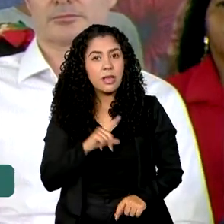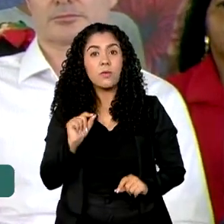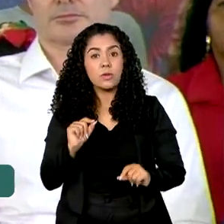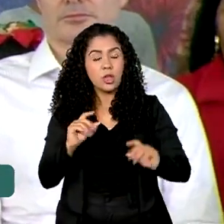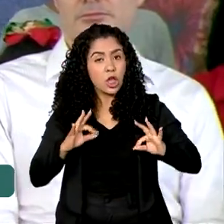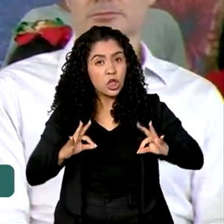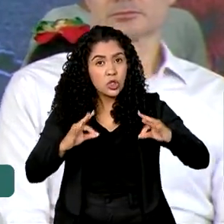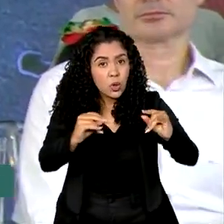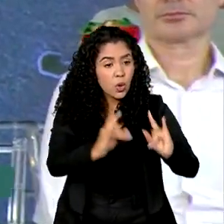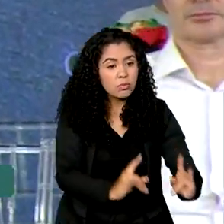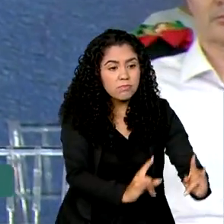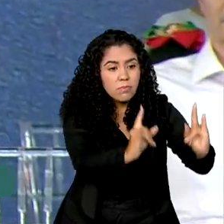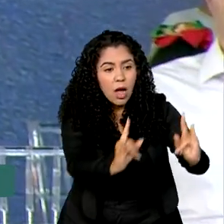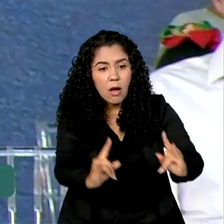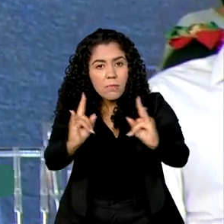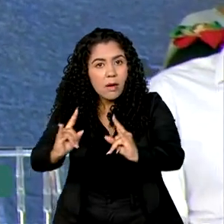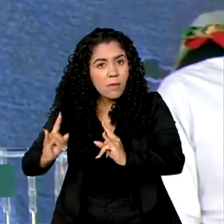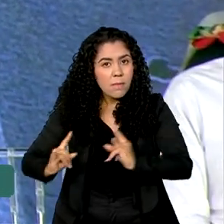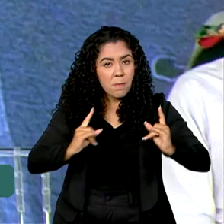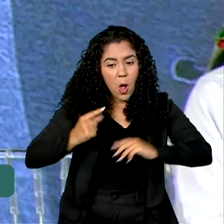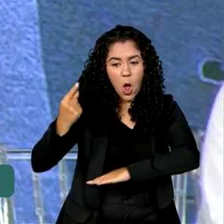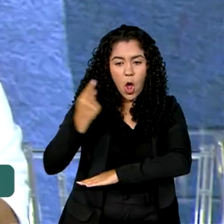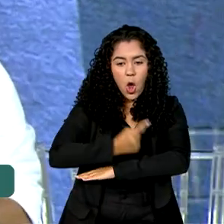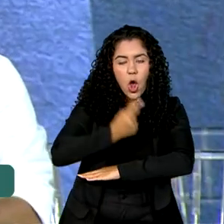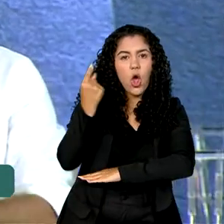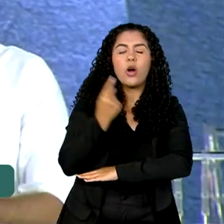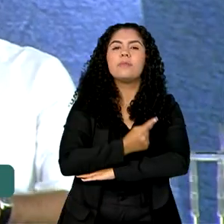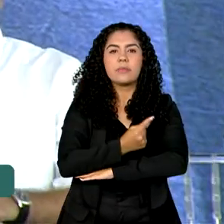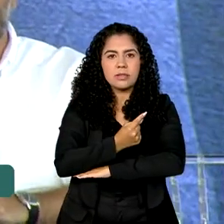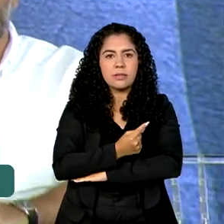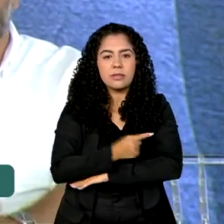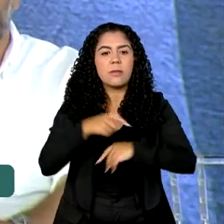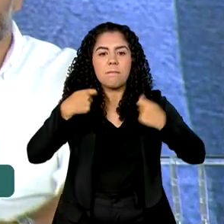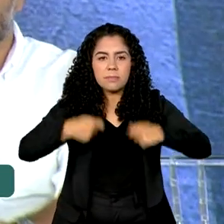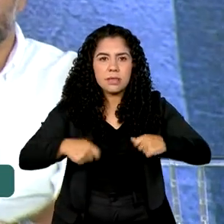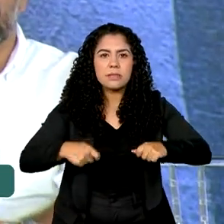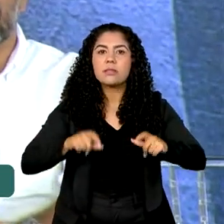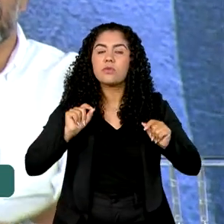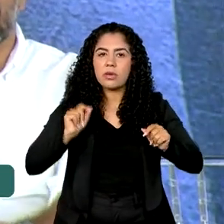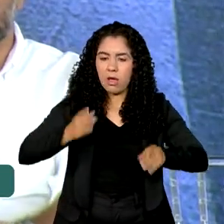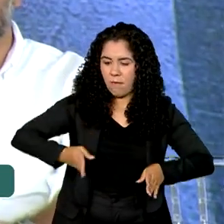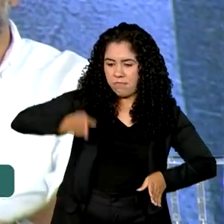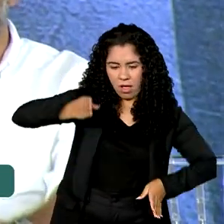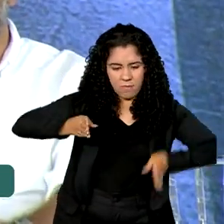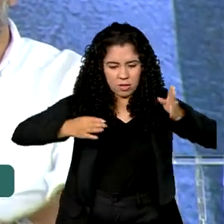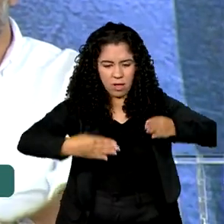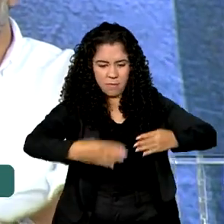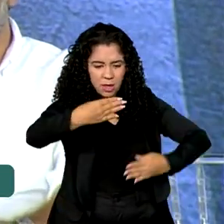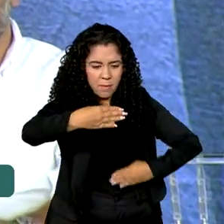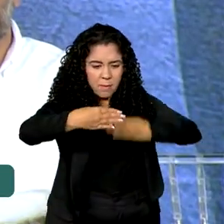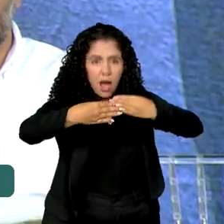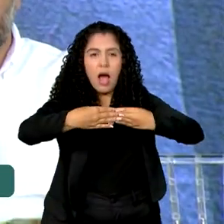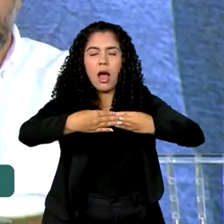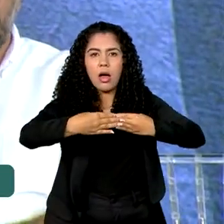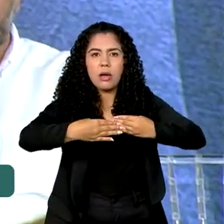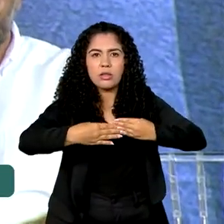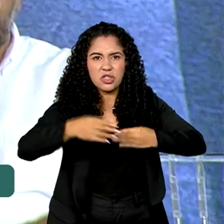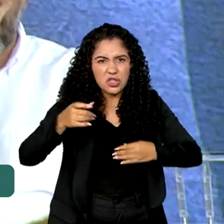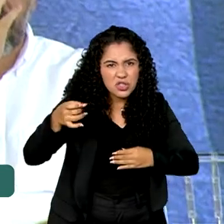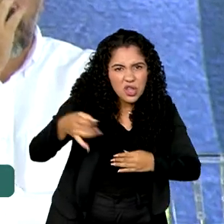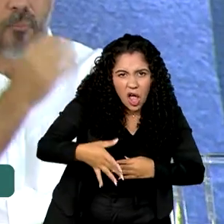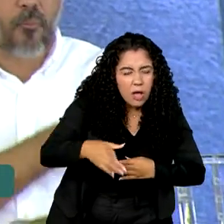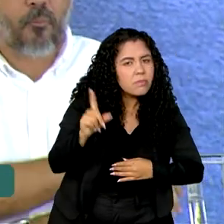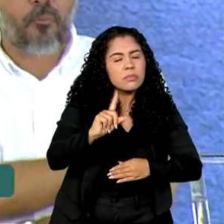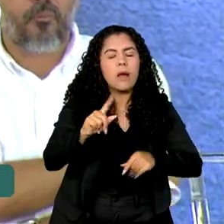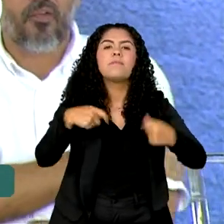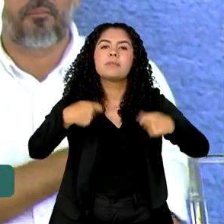conjunto habitacional tenha não apenas as 4 paredes para as pessoas morarem, mas tenha também área